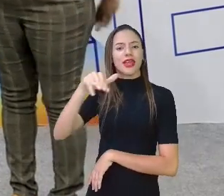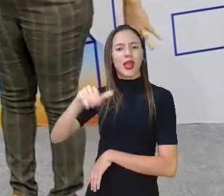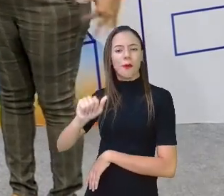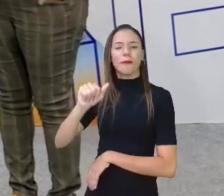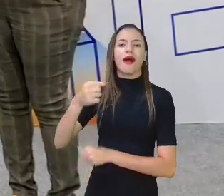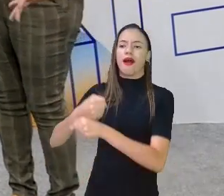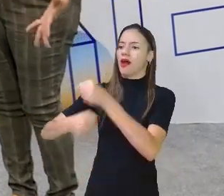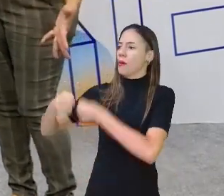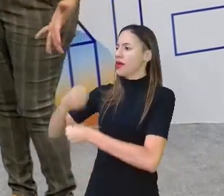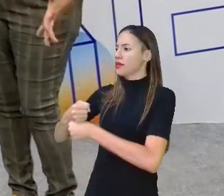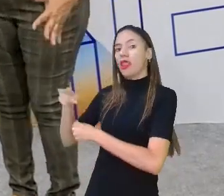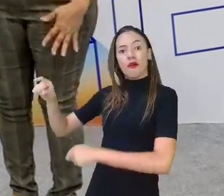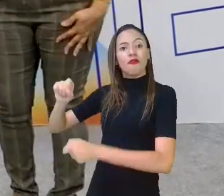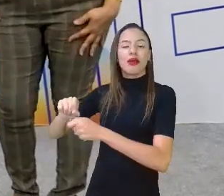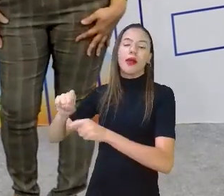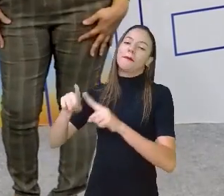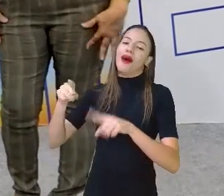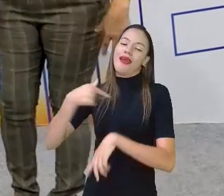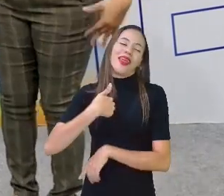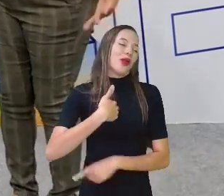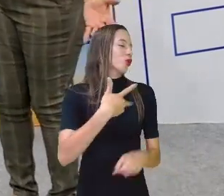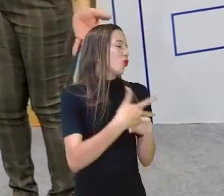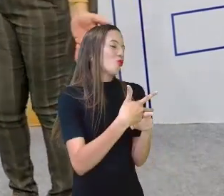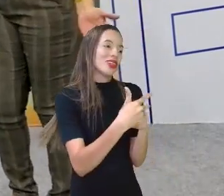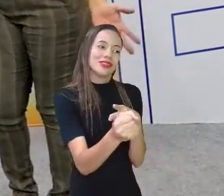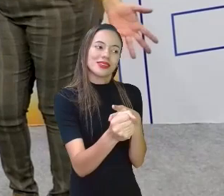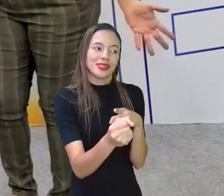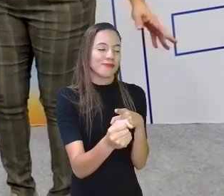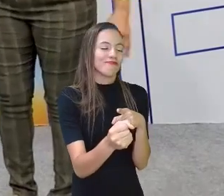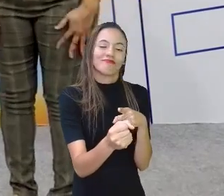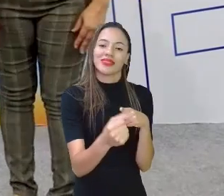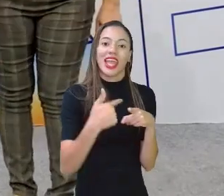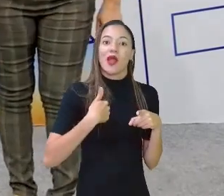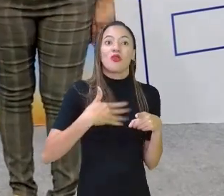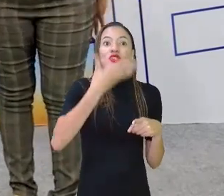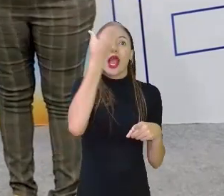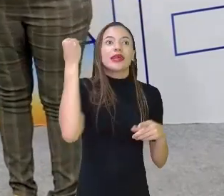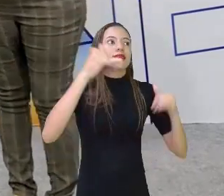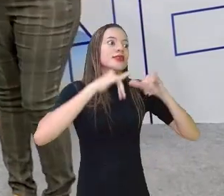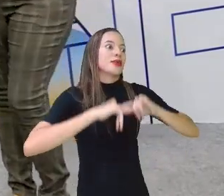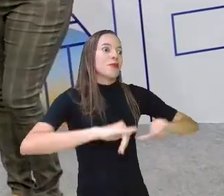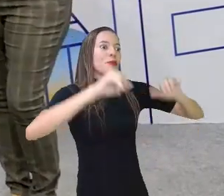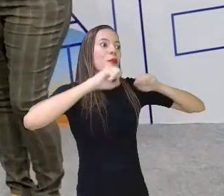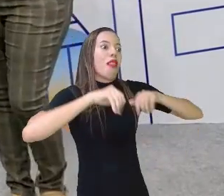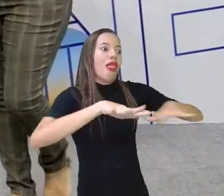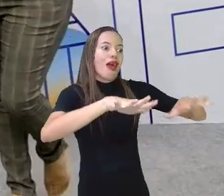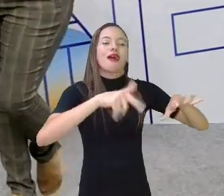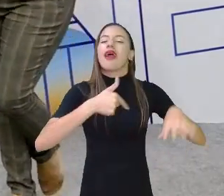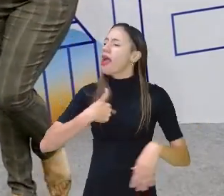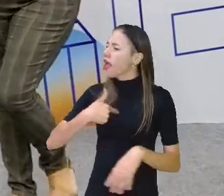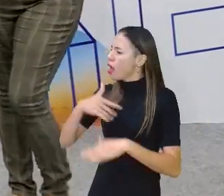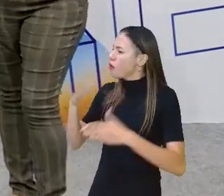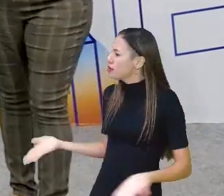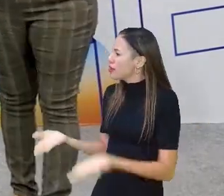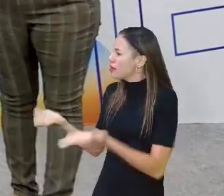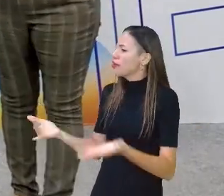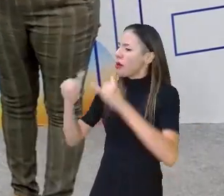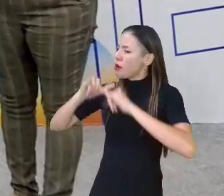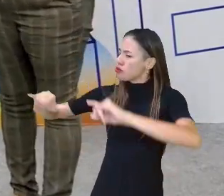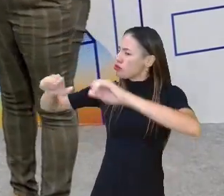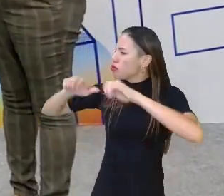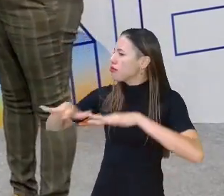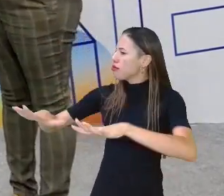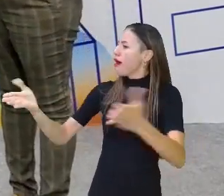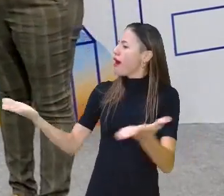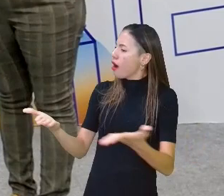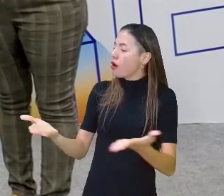lindo, Mas gente. não ganhei. Ah, Não fiz campanha. vou fazer campanha dessa vez. Tava Ótimo, lindo. ótimo.